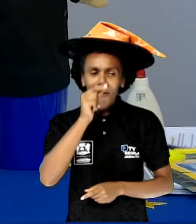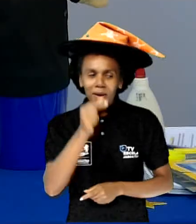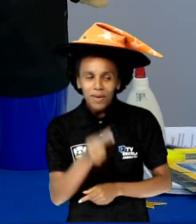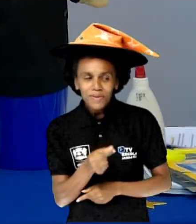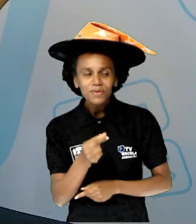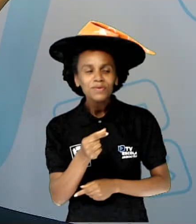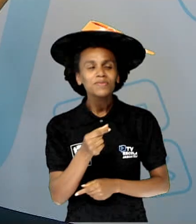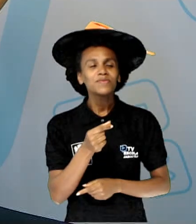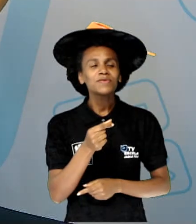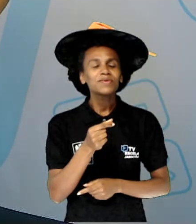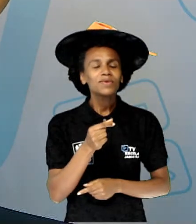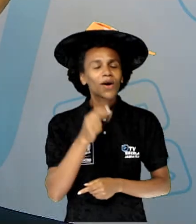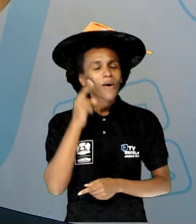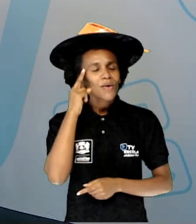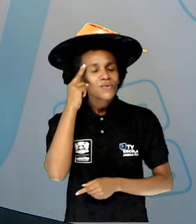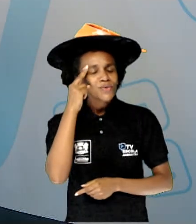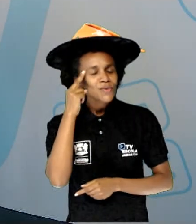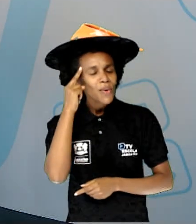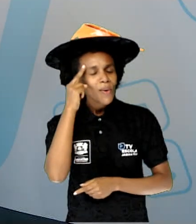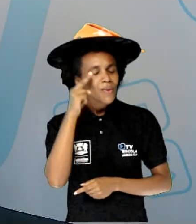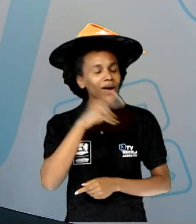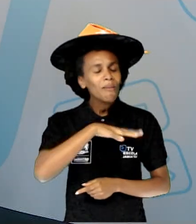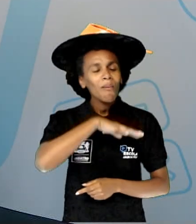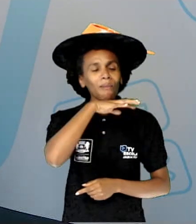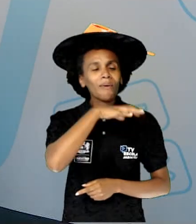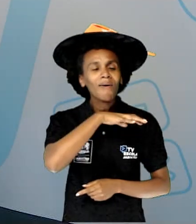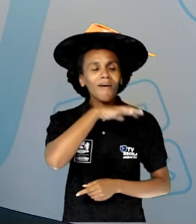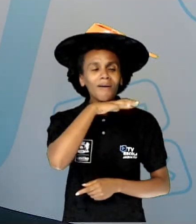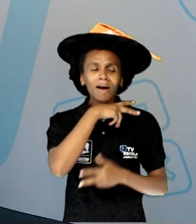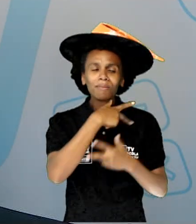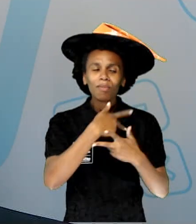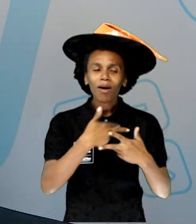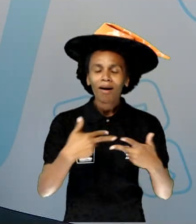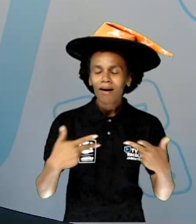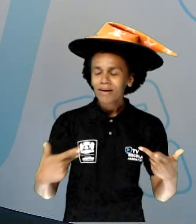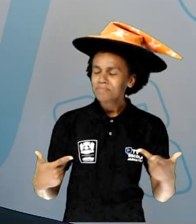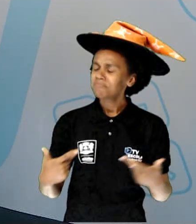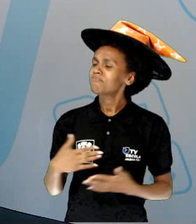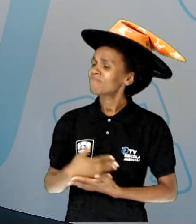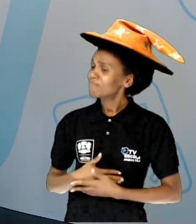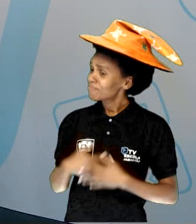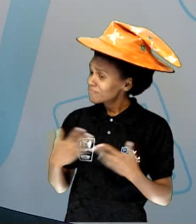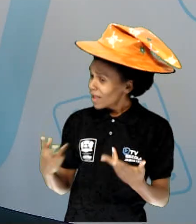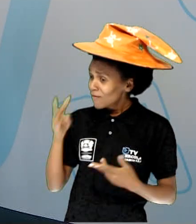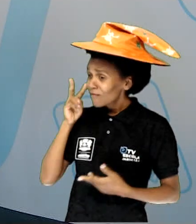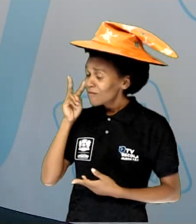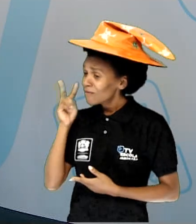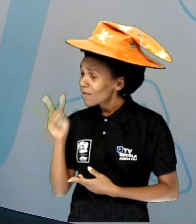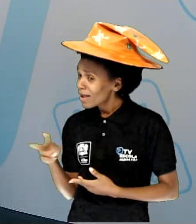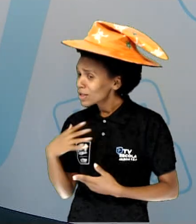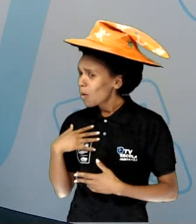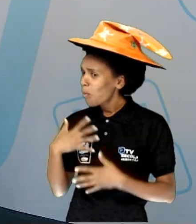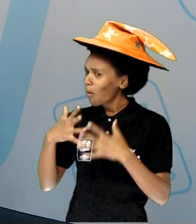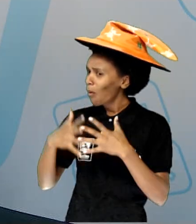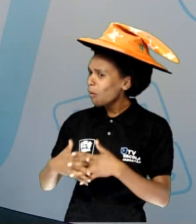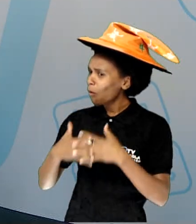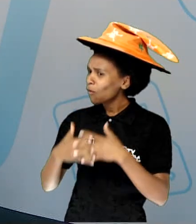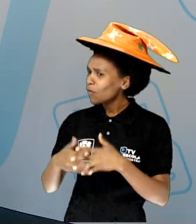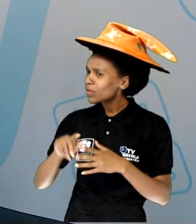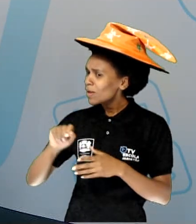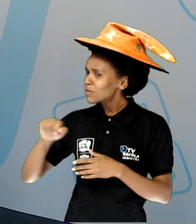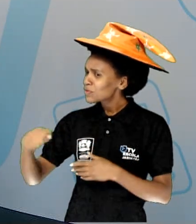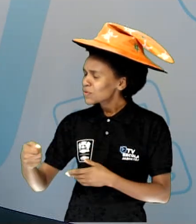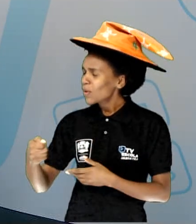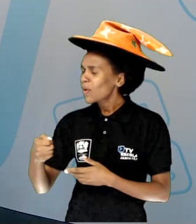nenhuma mãe tá vendo Quantos animais os peitão bem até eu tô me confundindo o seu A Bruxinha